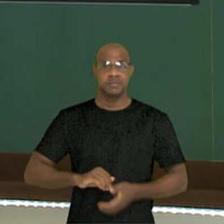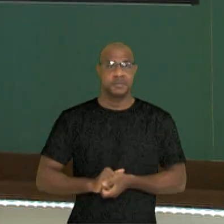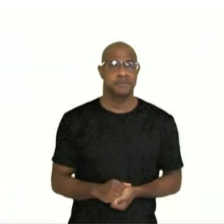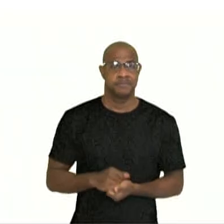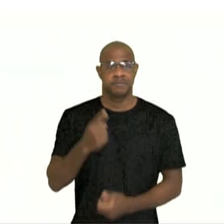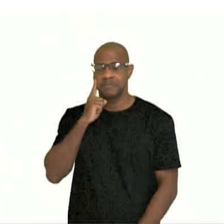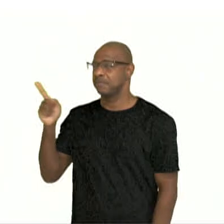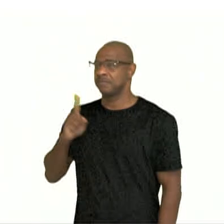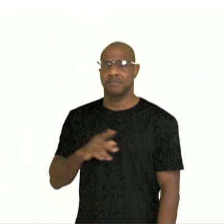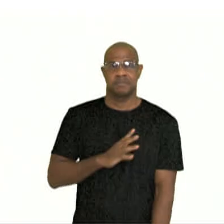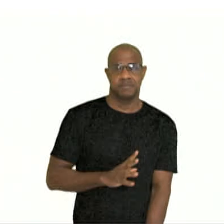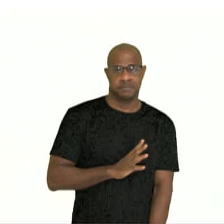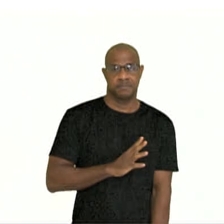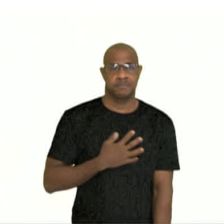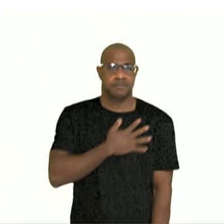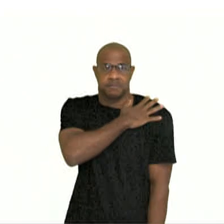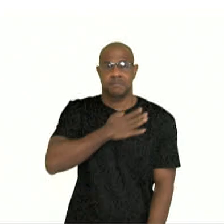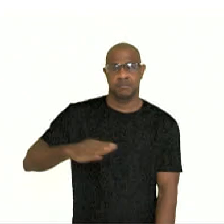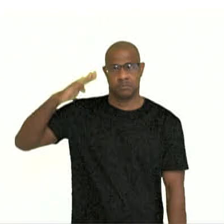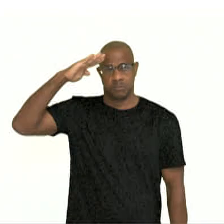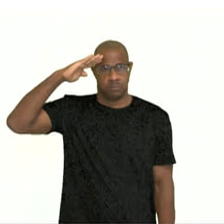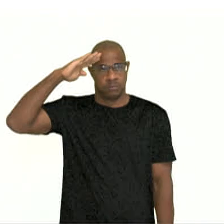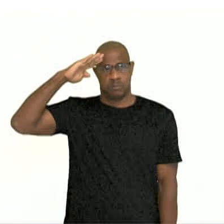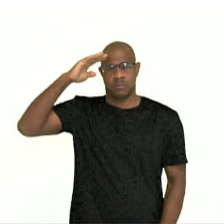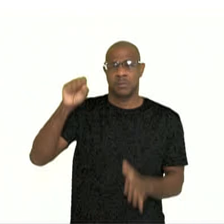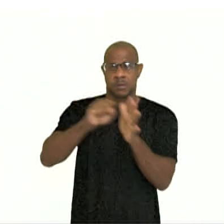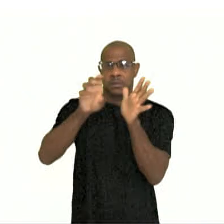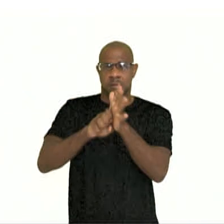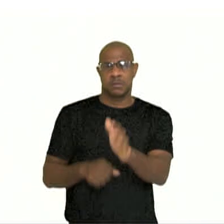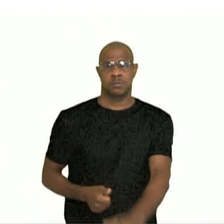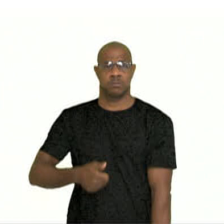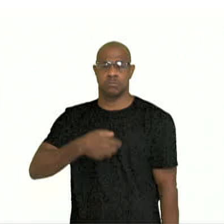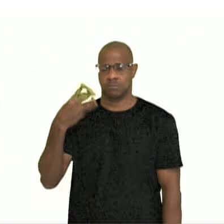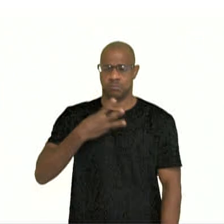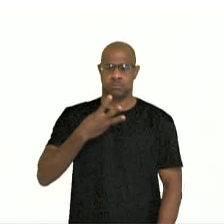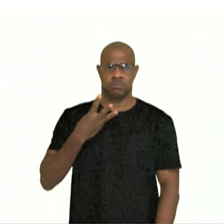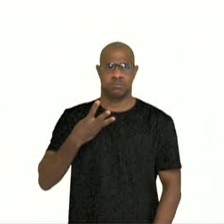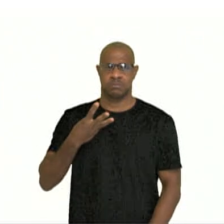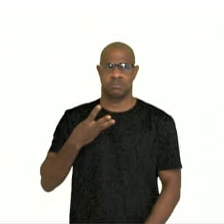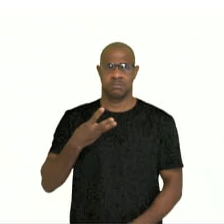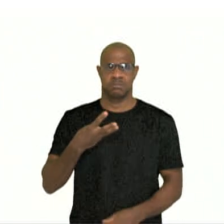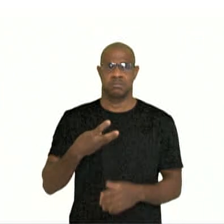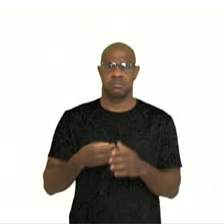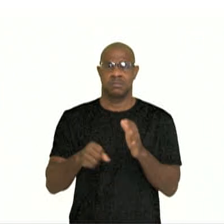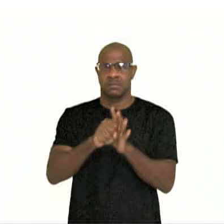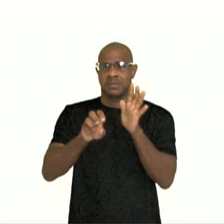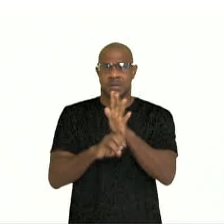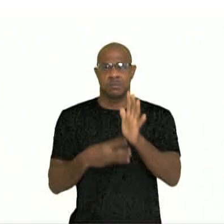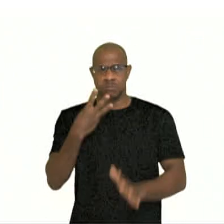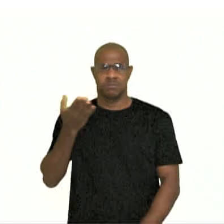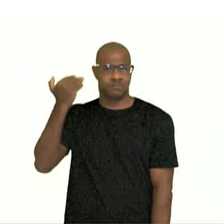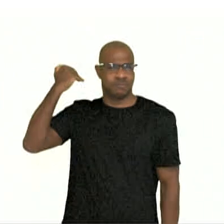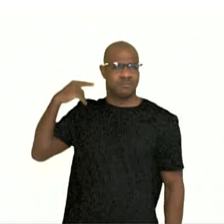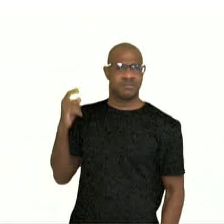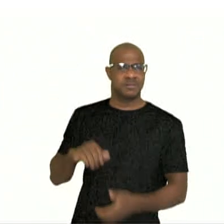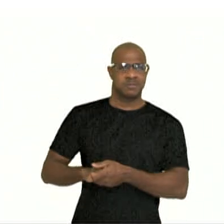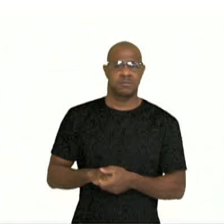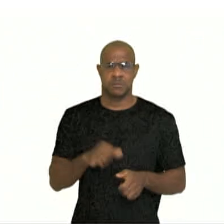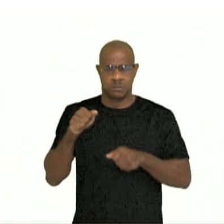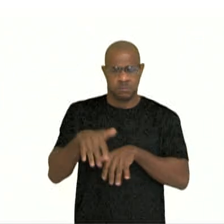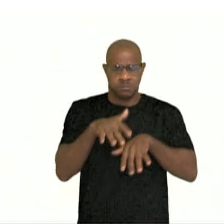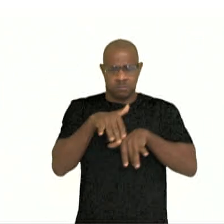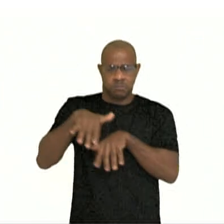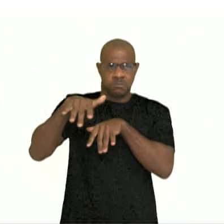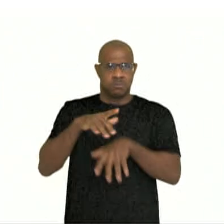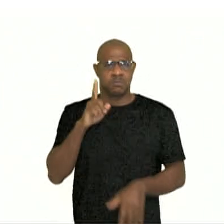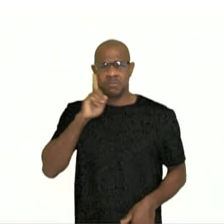imagem de soldados romanos no século III, né? É uma escultura, né? Contra tropas godas,